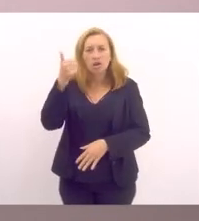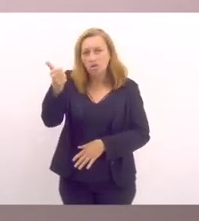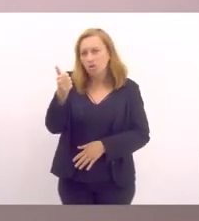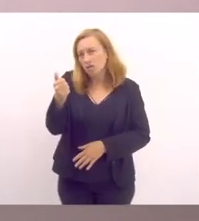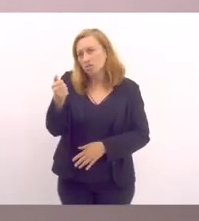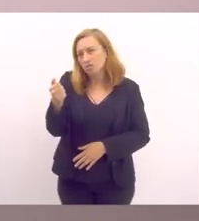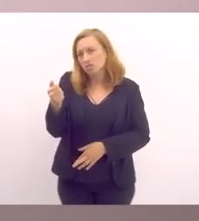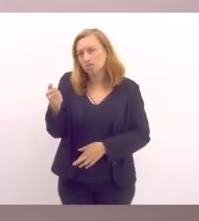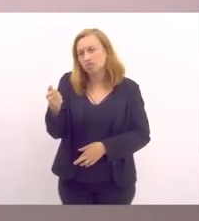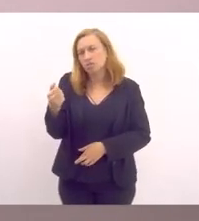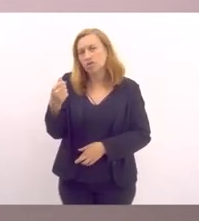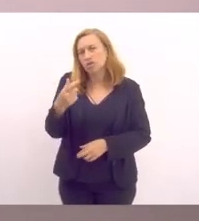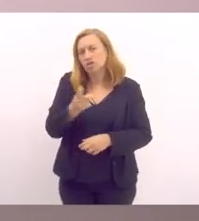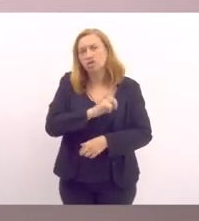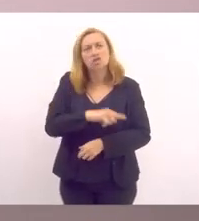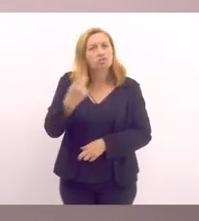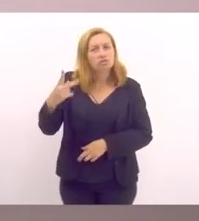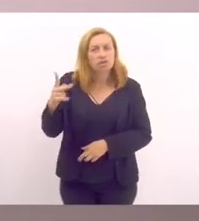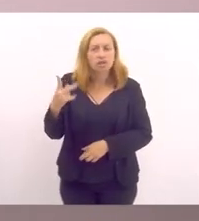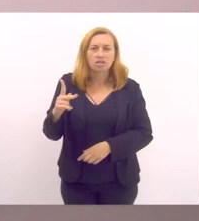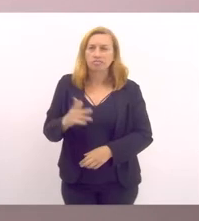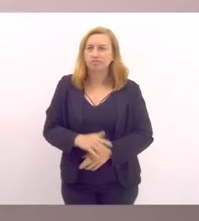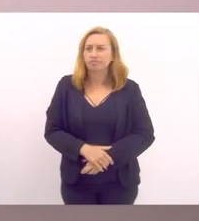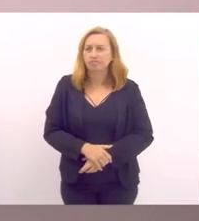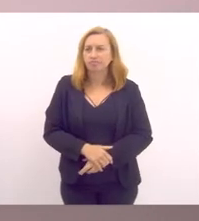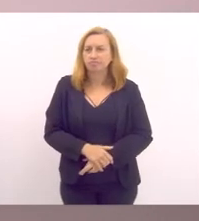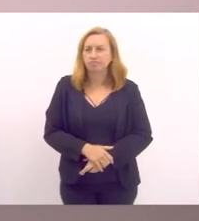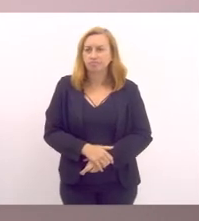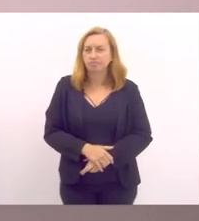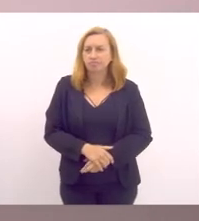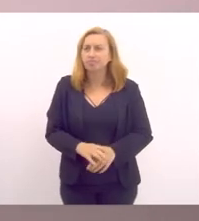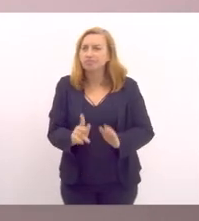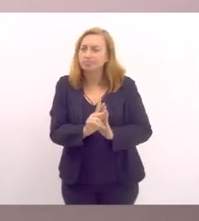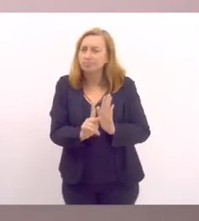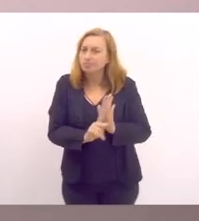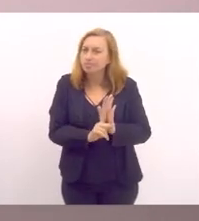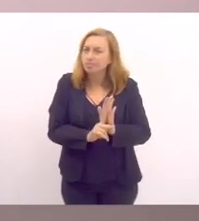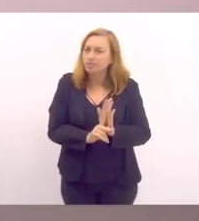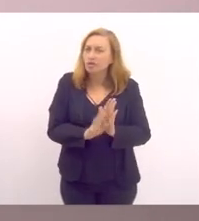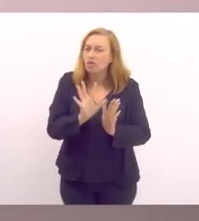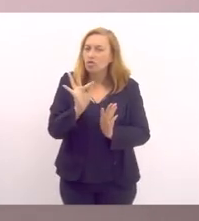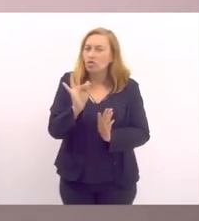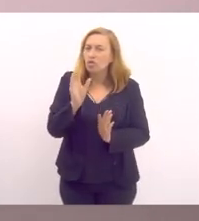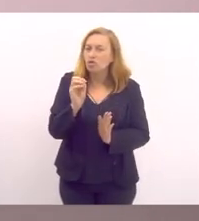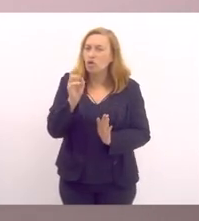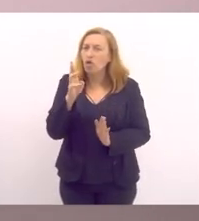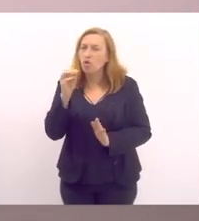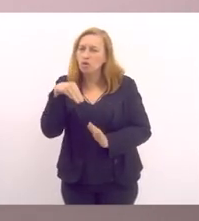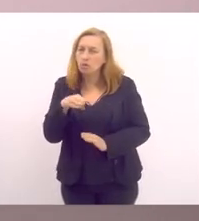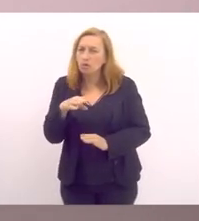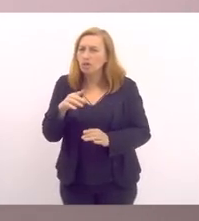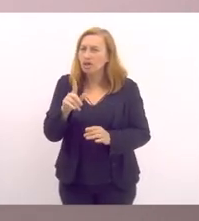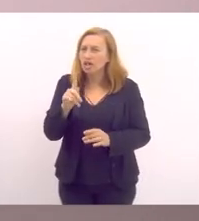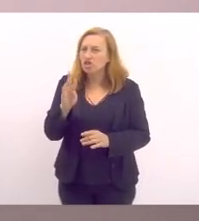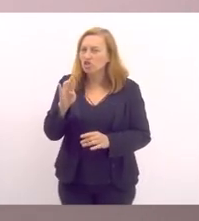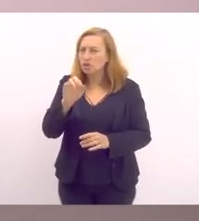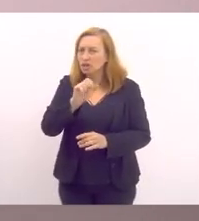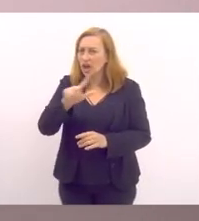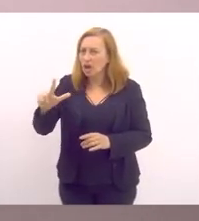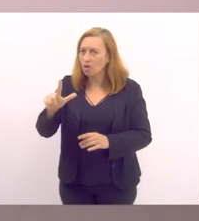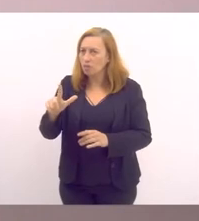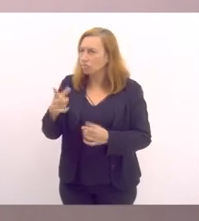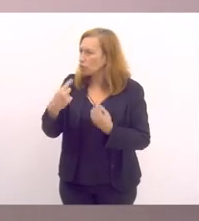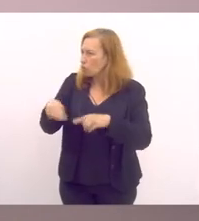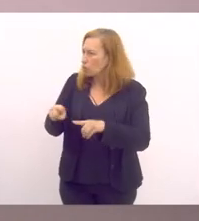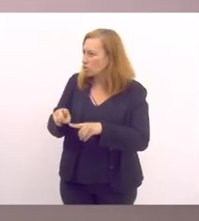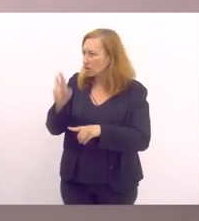foi a gestão dele. Em termos de tolerização, esse projeto dos fóruns regionais... Não, eu não estou combatendo a sua